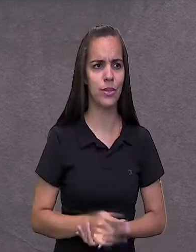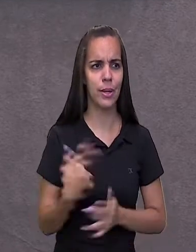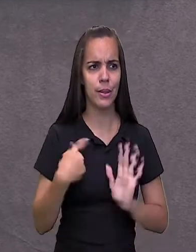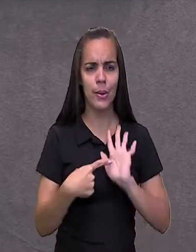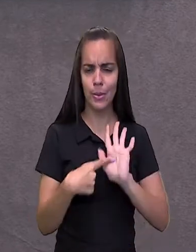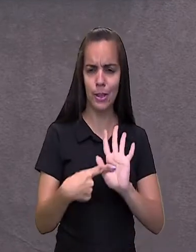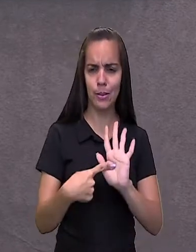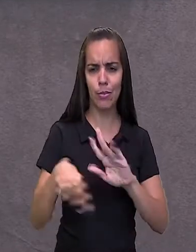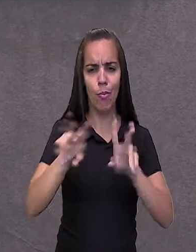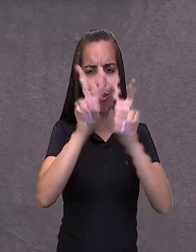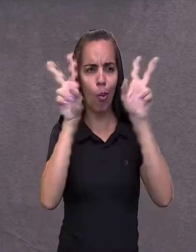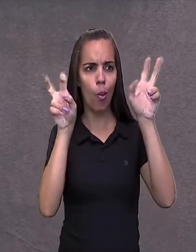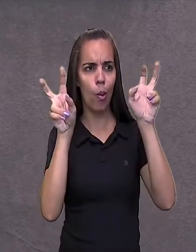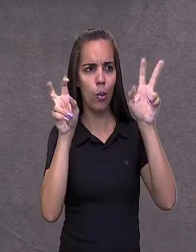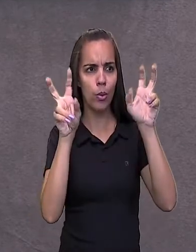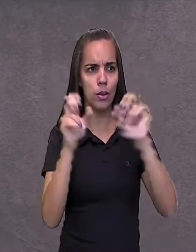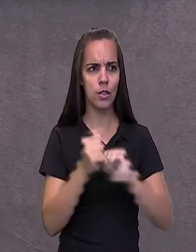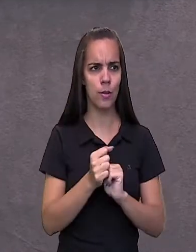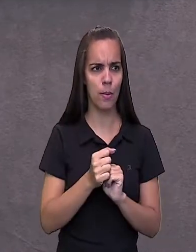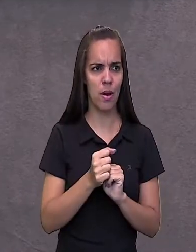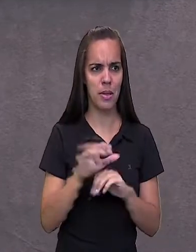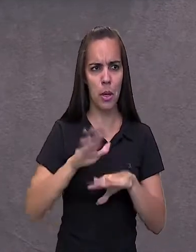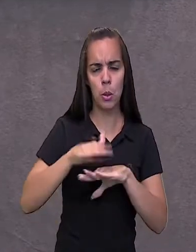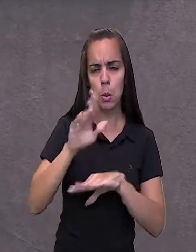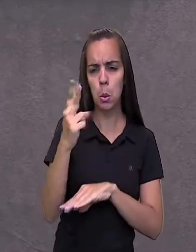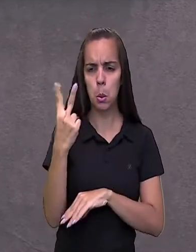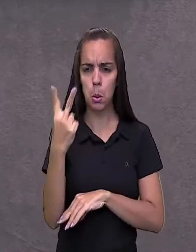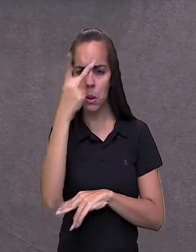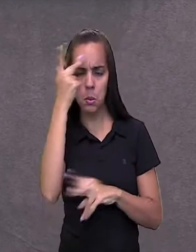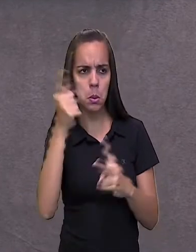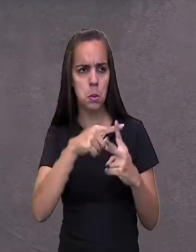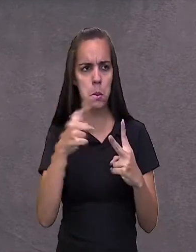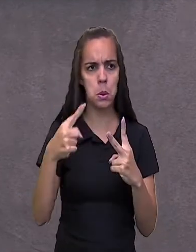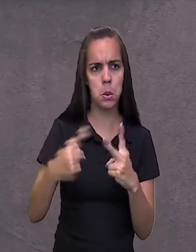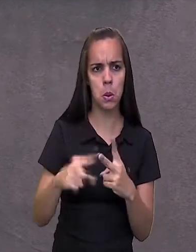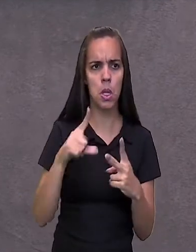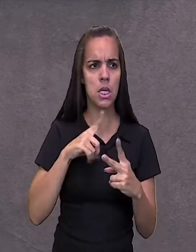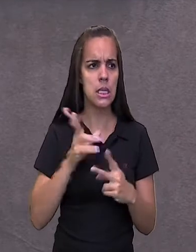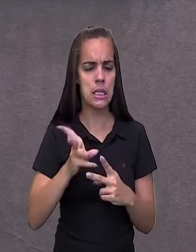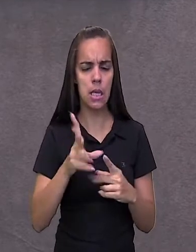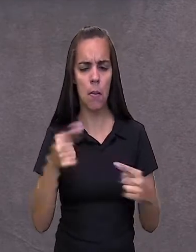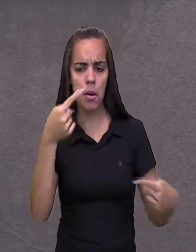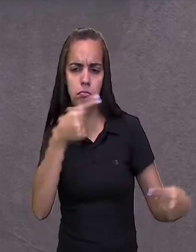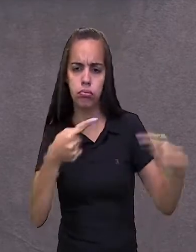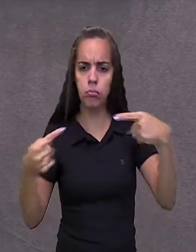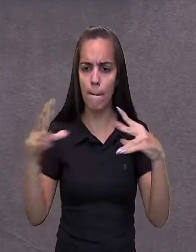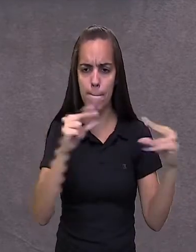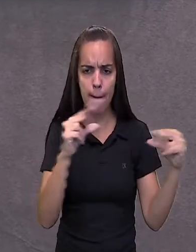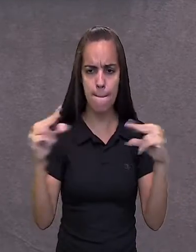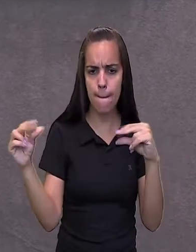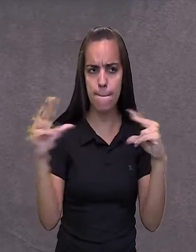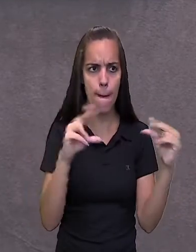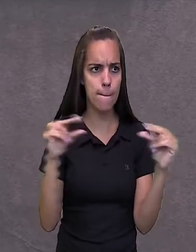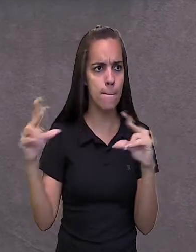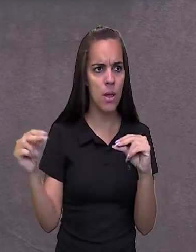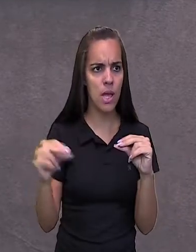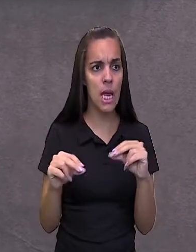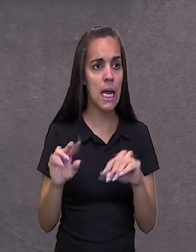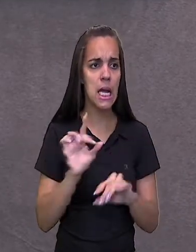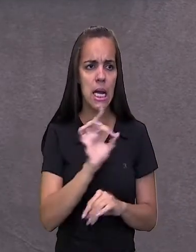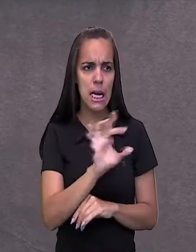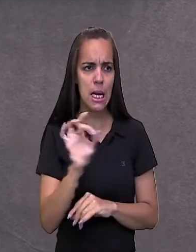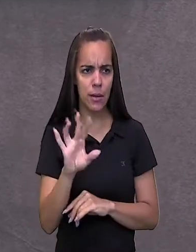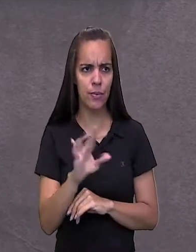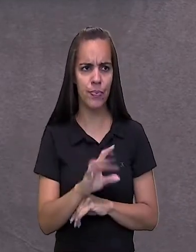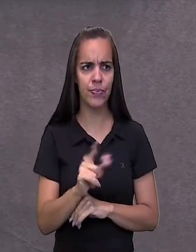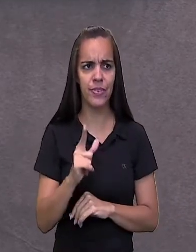expor um assunto, onde duas ou mais ideias são defendidas ou criticadas, não é mesmo? A diferença é que